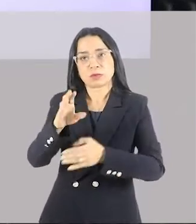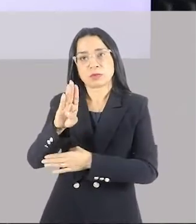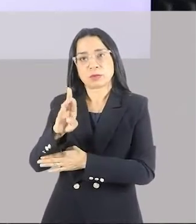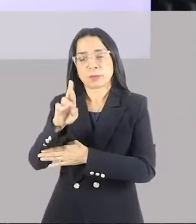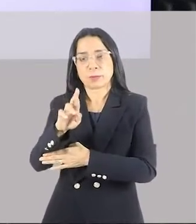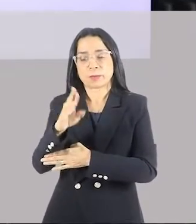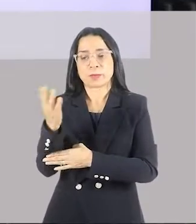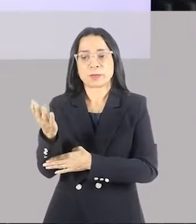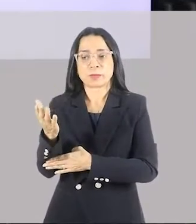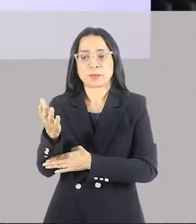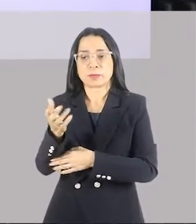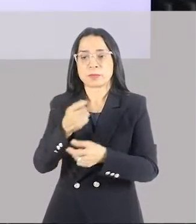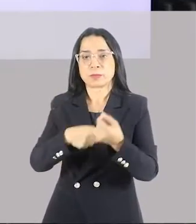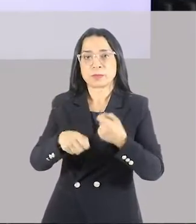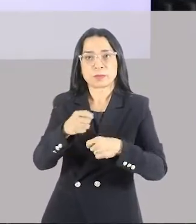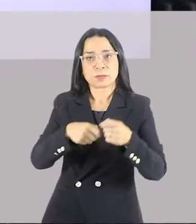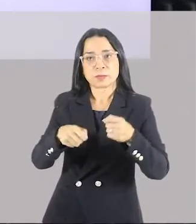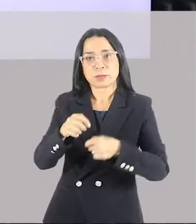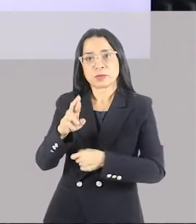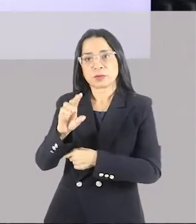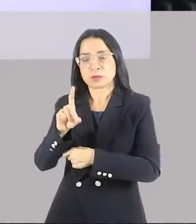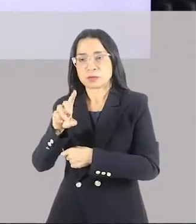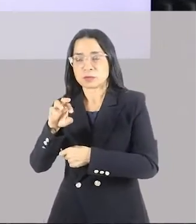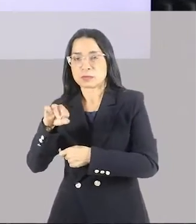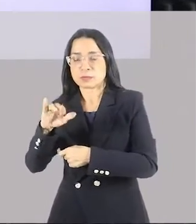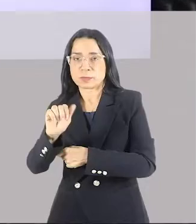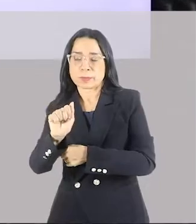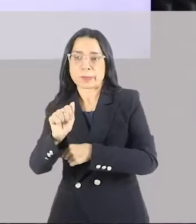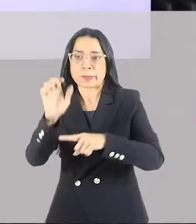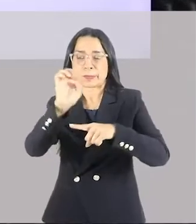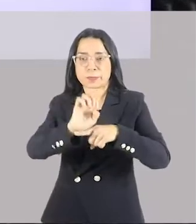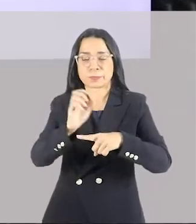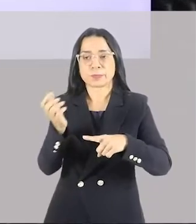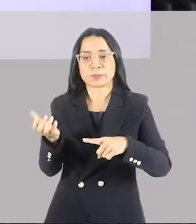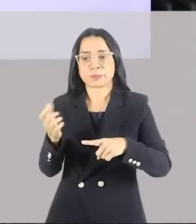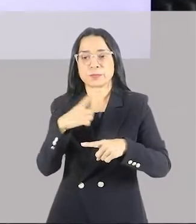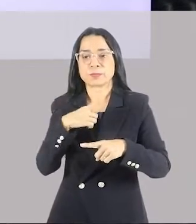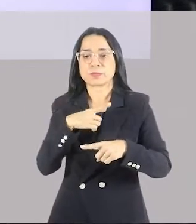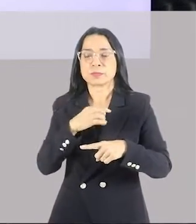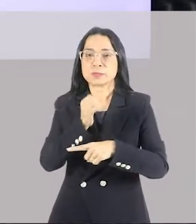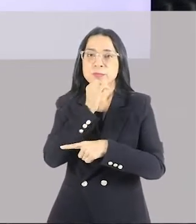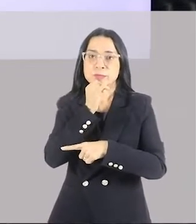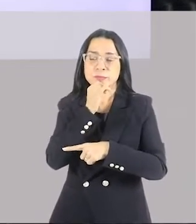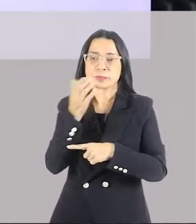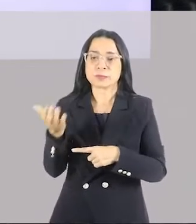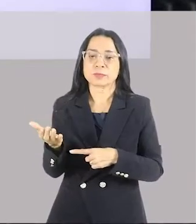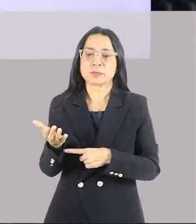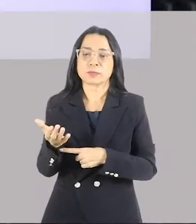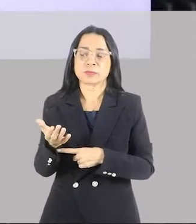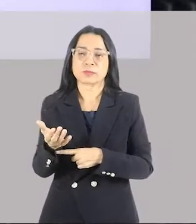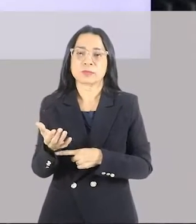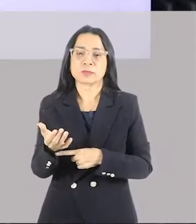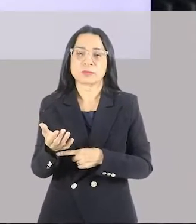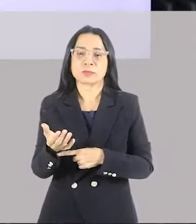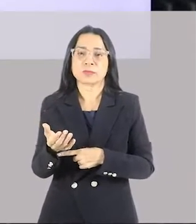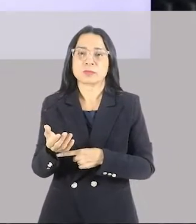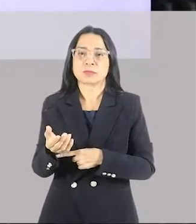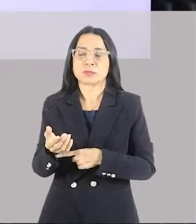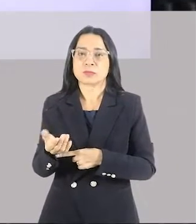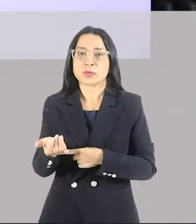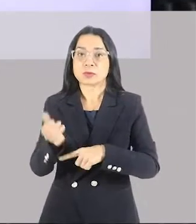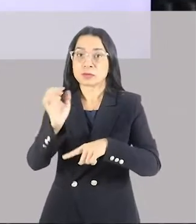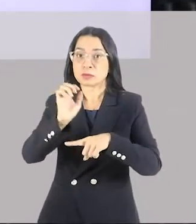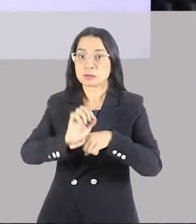aquela BR, administre aquela rodovia estadual. Nós temos esses exemplos no caso de São